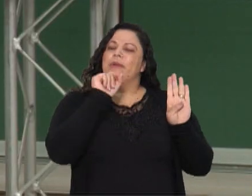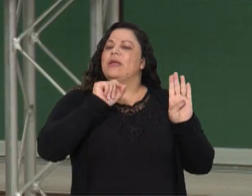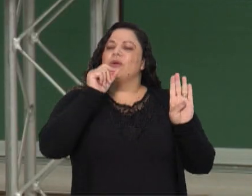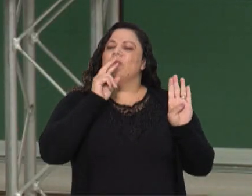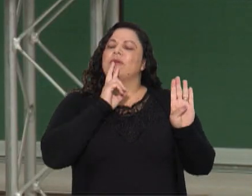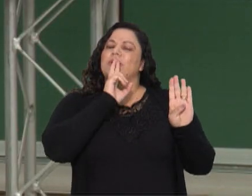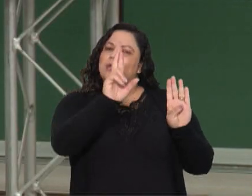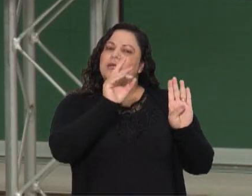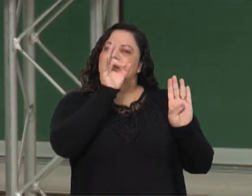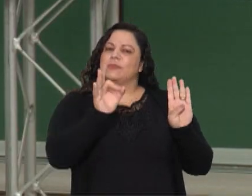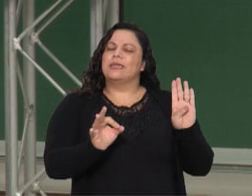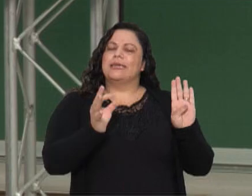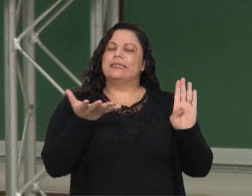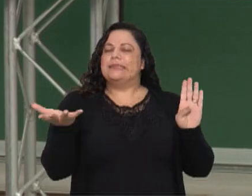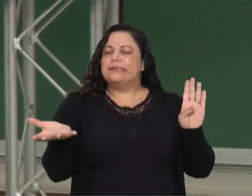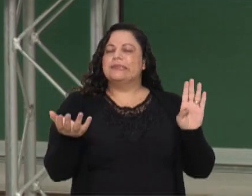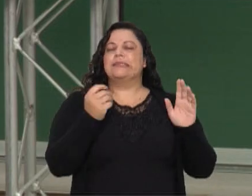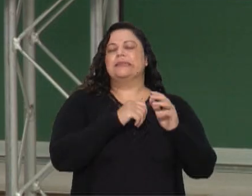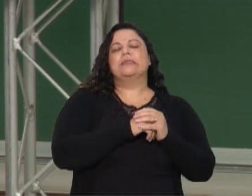formas